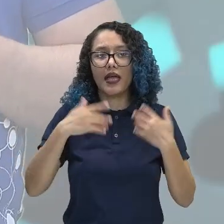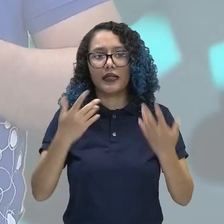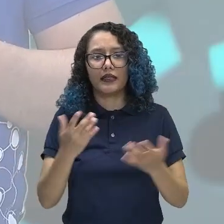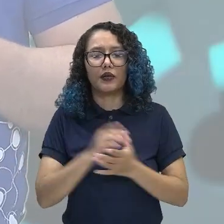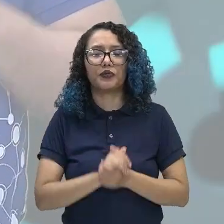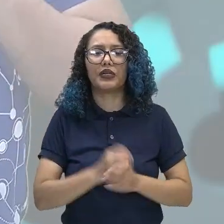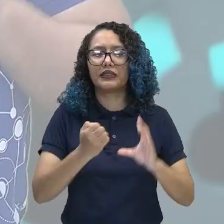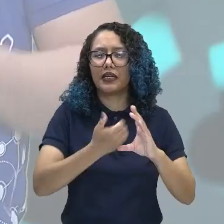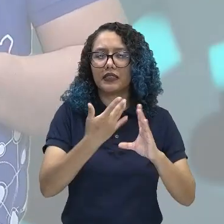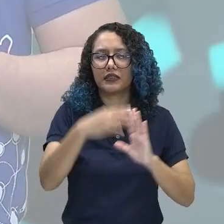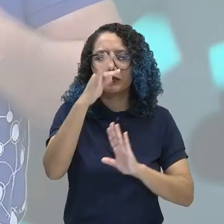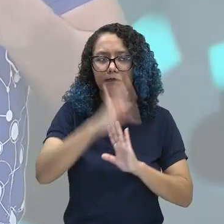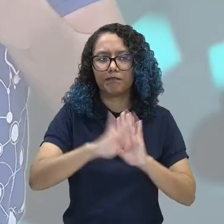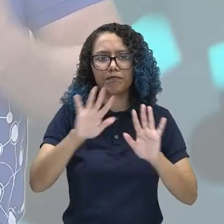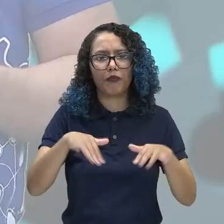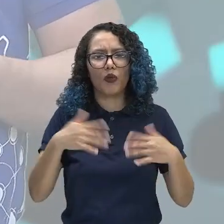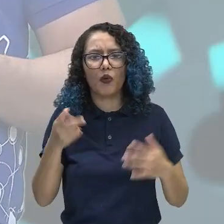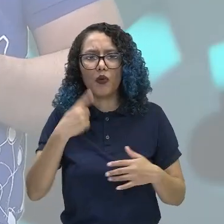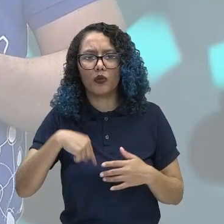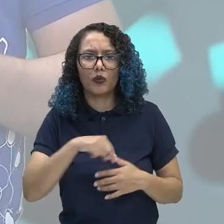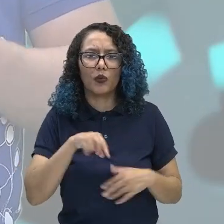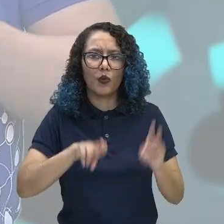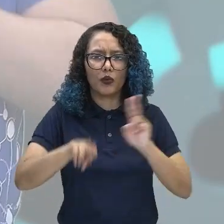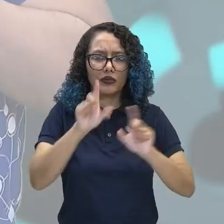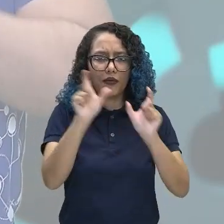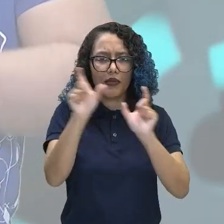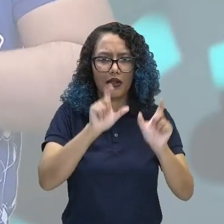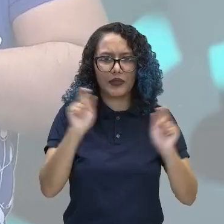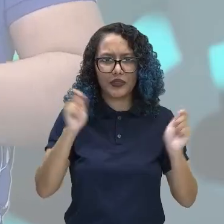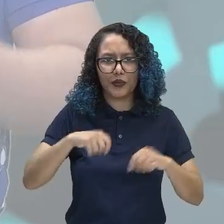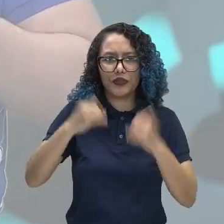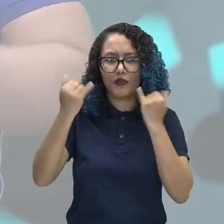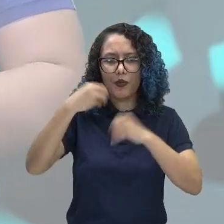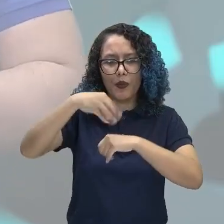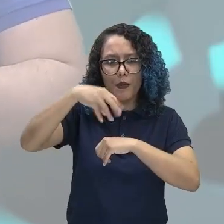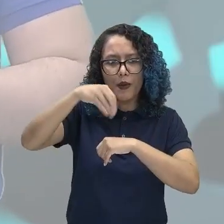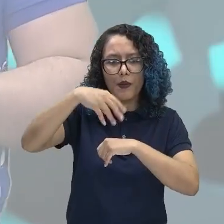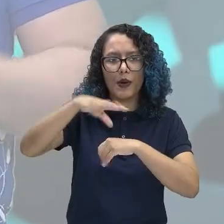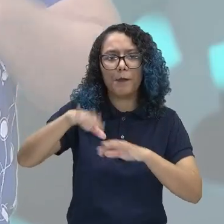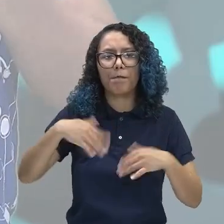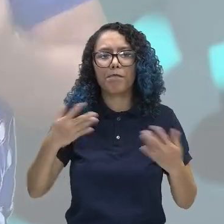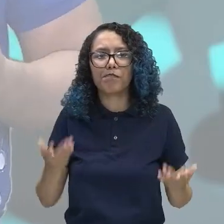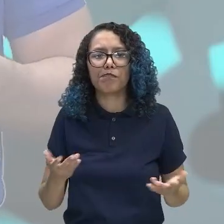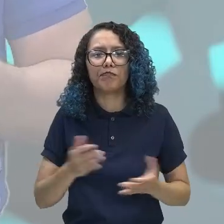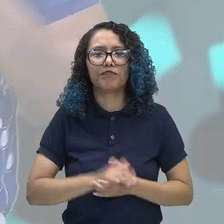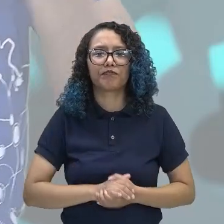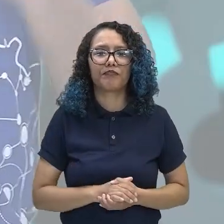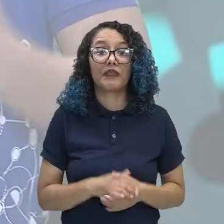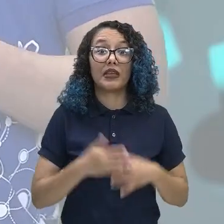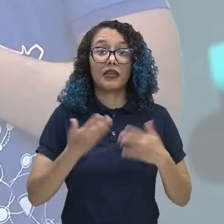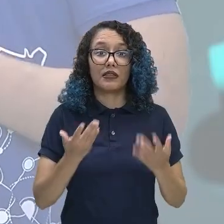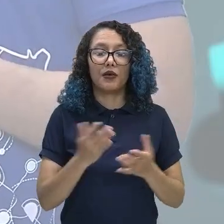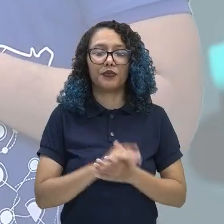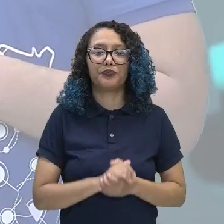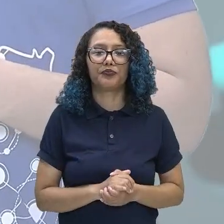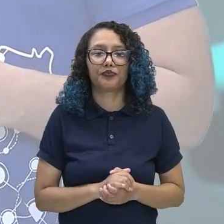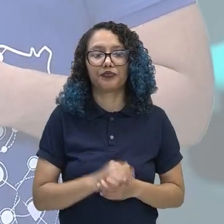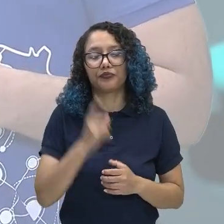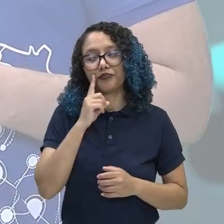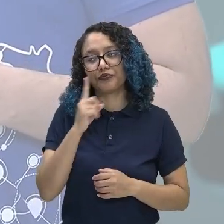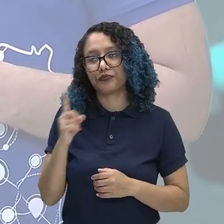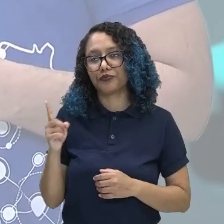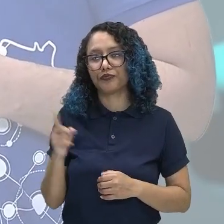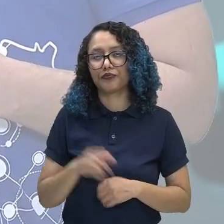as palavras para transmitir a mensagem no cartaz. Perceba que os elementos textuais, eles estarão aqui, ó,